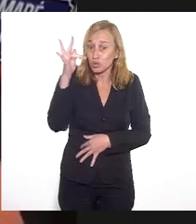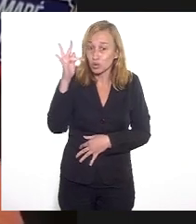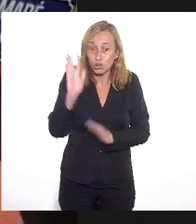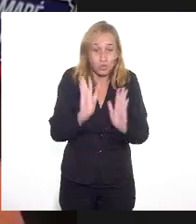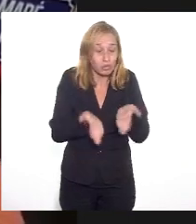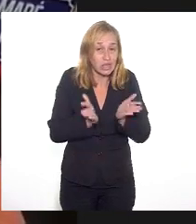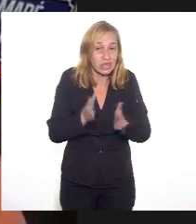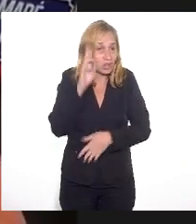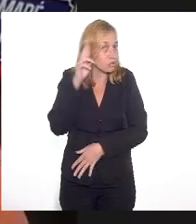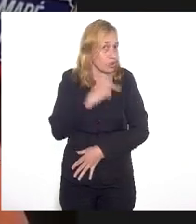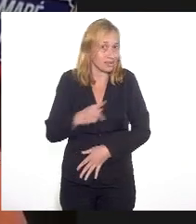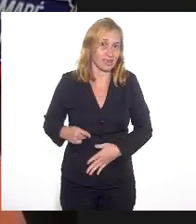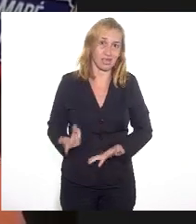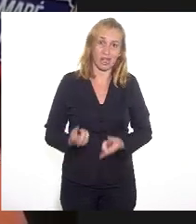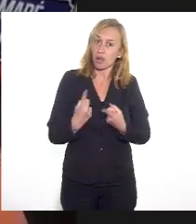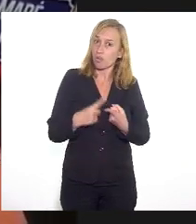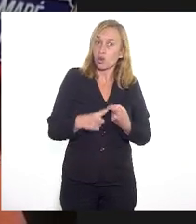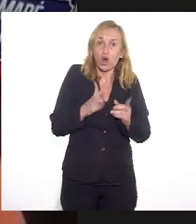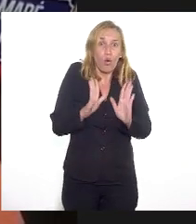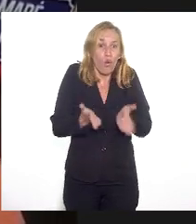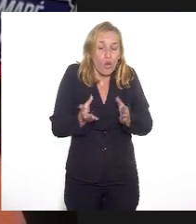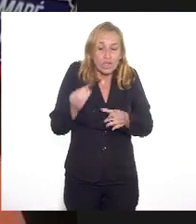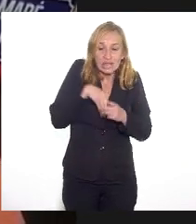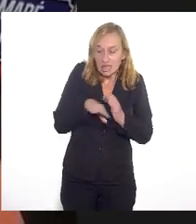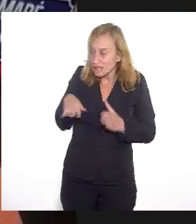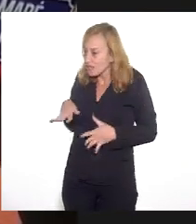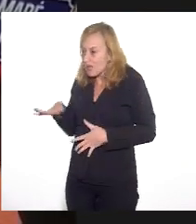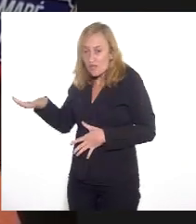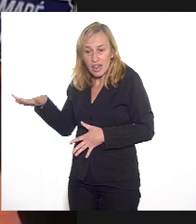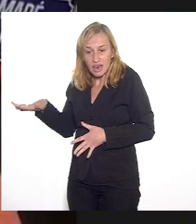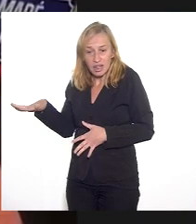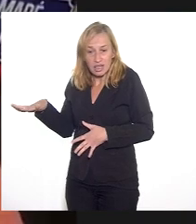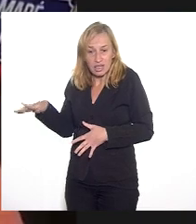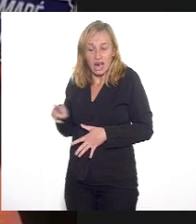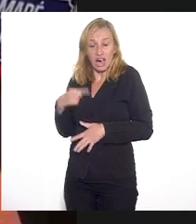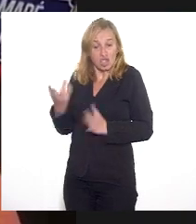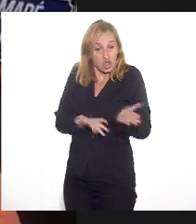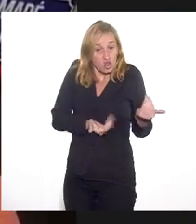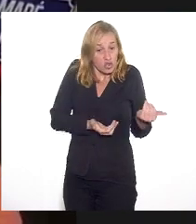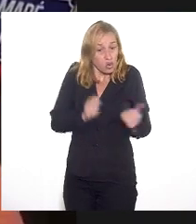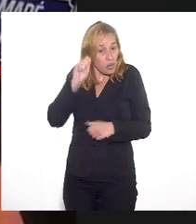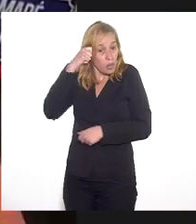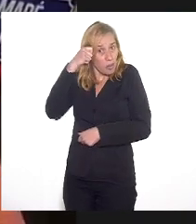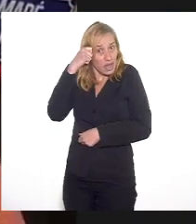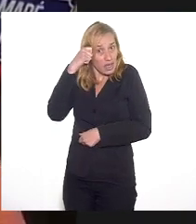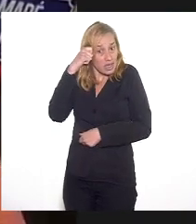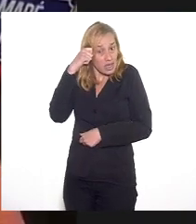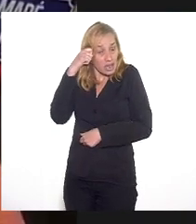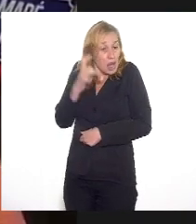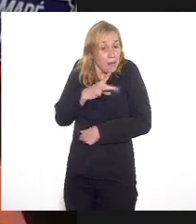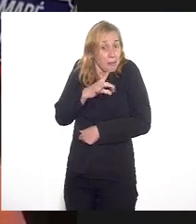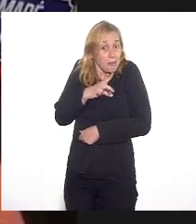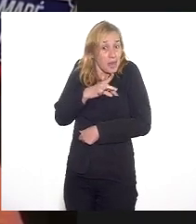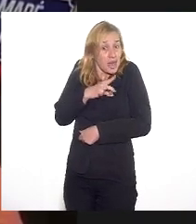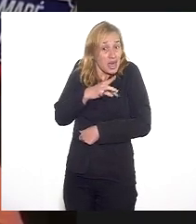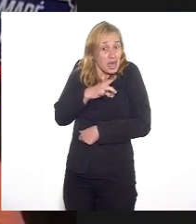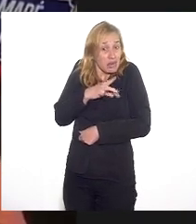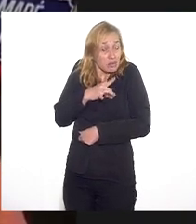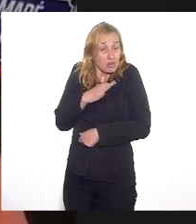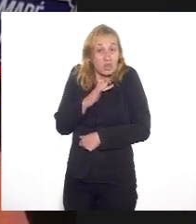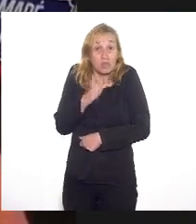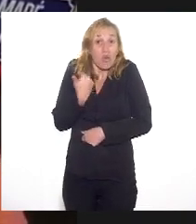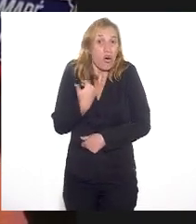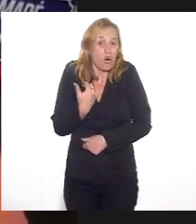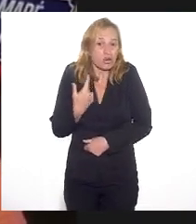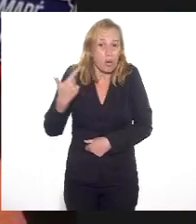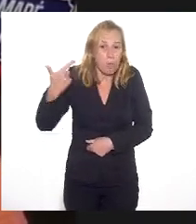presente, senhor presidente. Porque hoje, dentro da favela e da periferia, a nossa juventude preta tem medo de ser a próxima a ser morta com